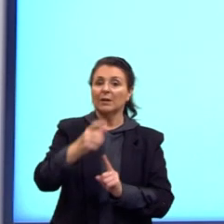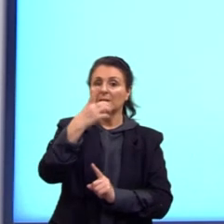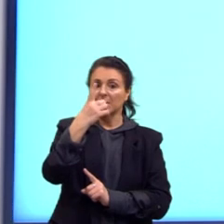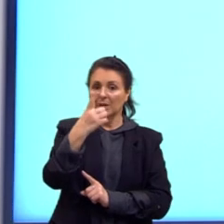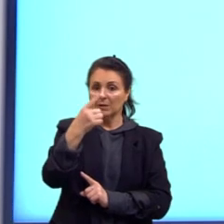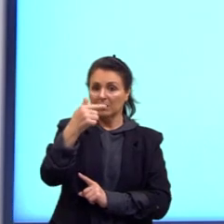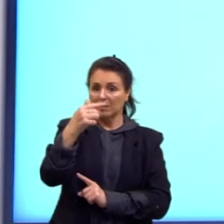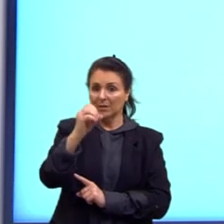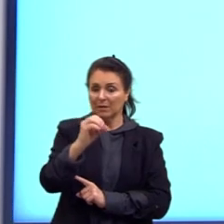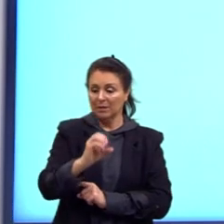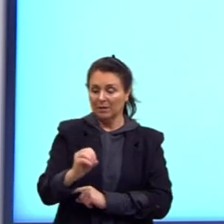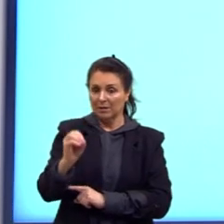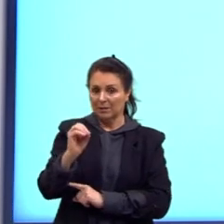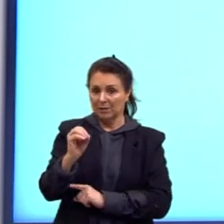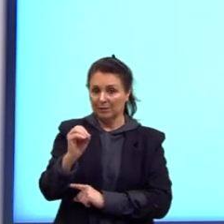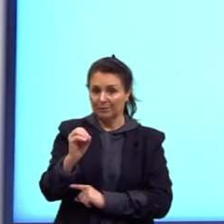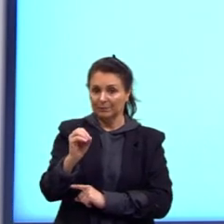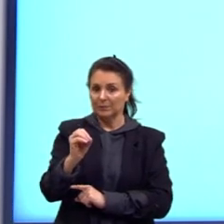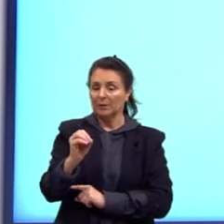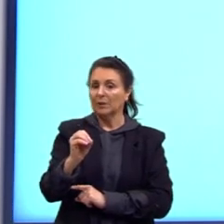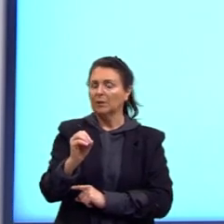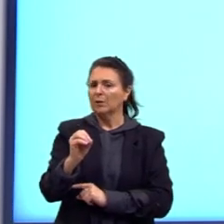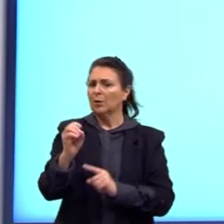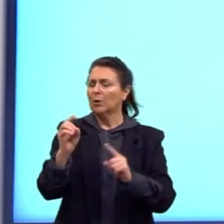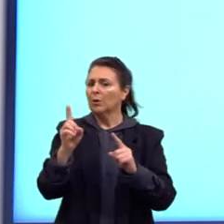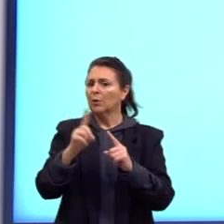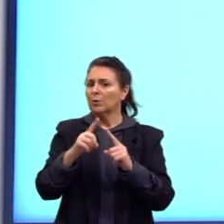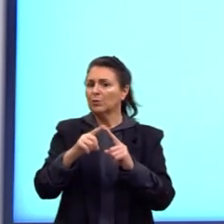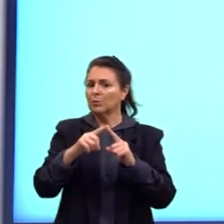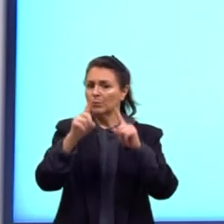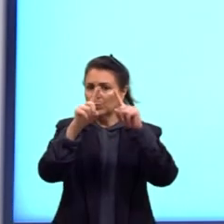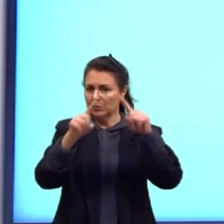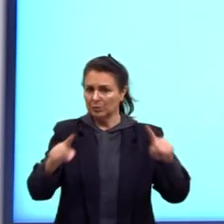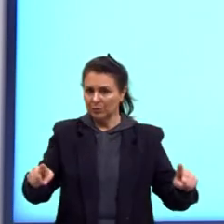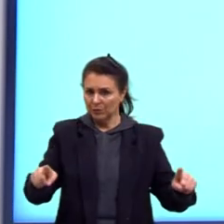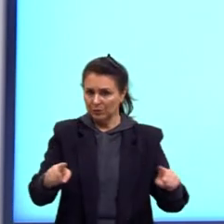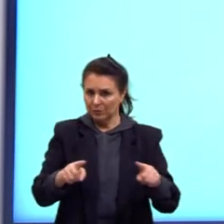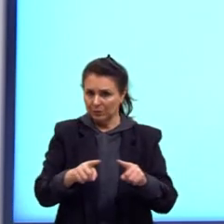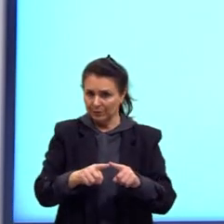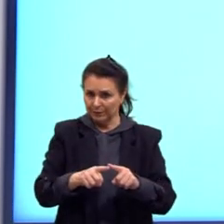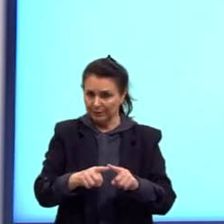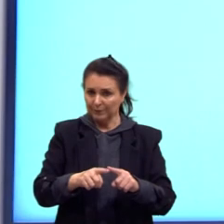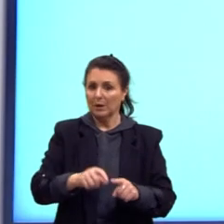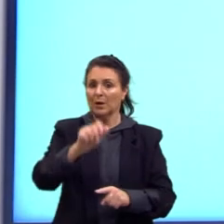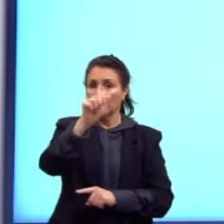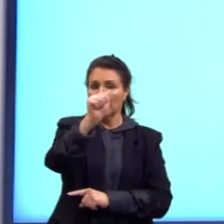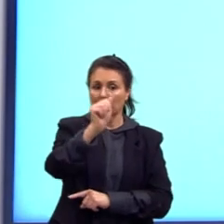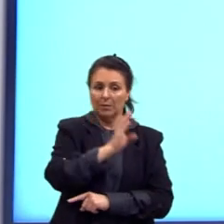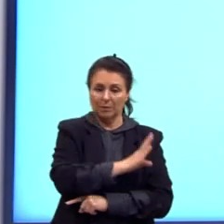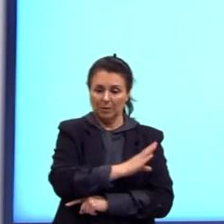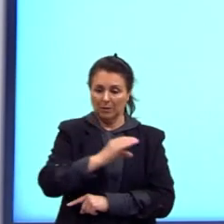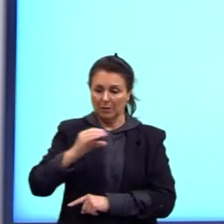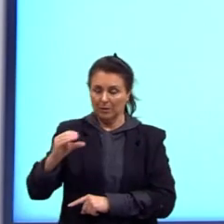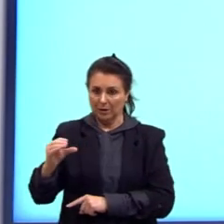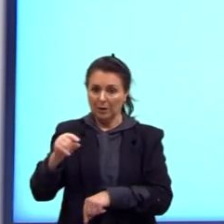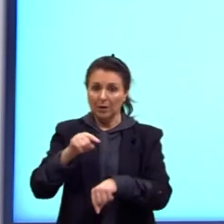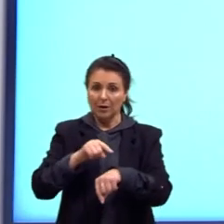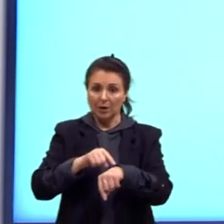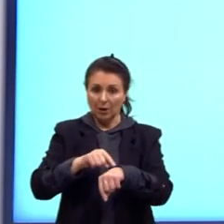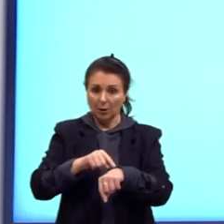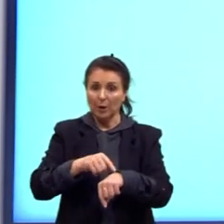170 graus o tipo de triângulo com vértices nos pontos A B e C no momento e que o remador